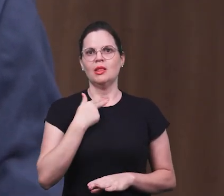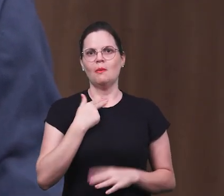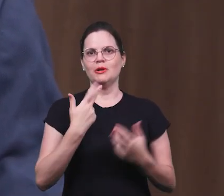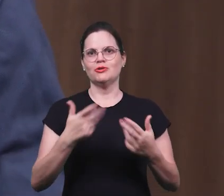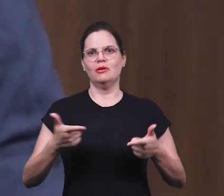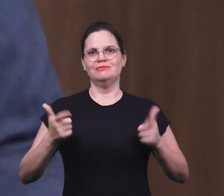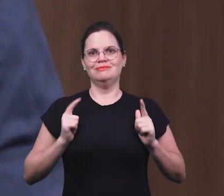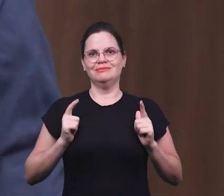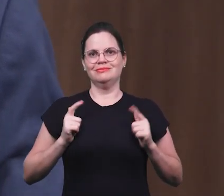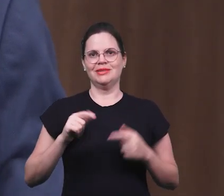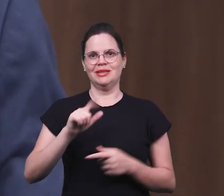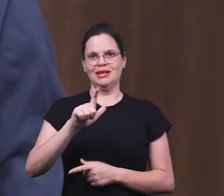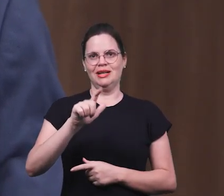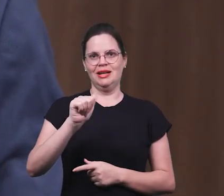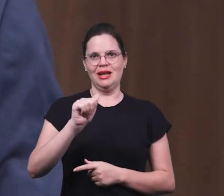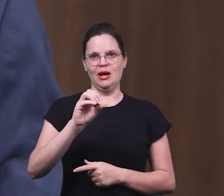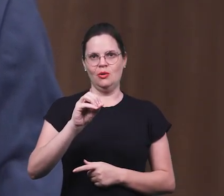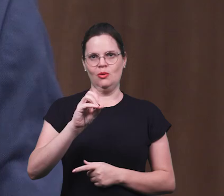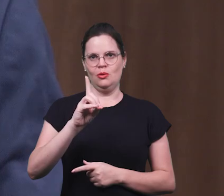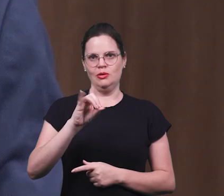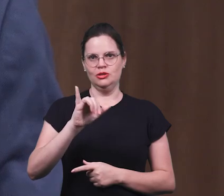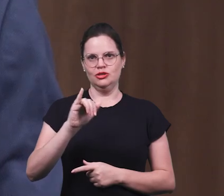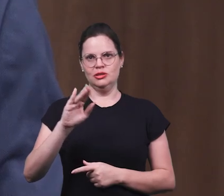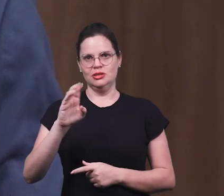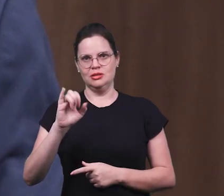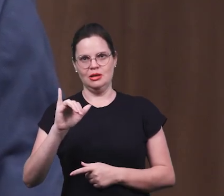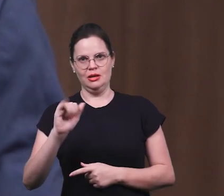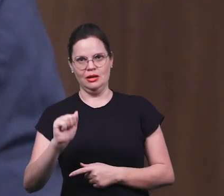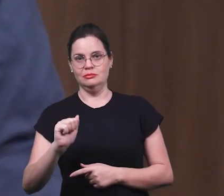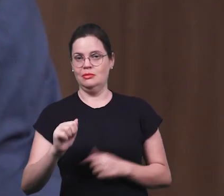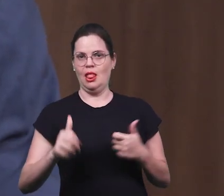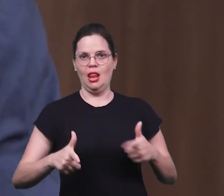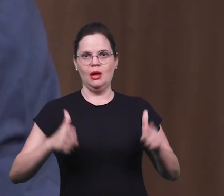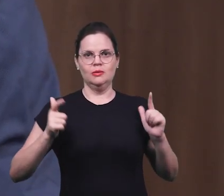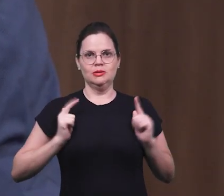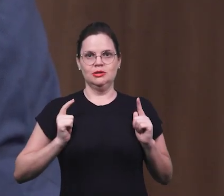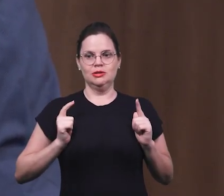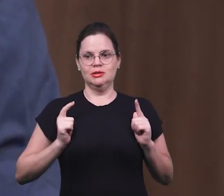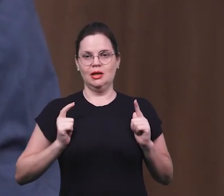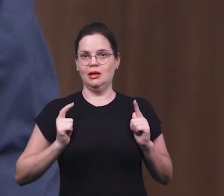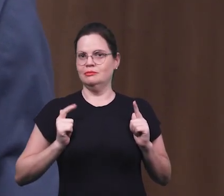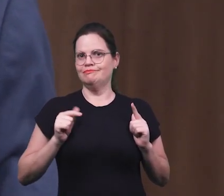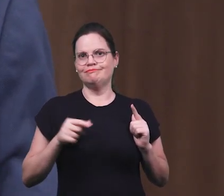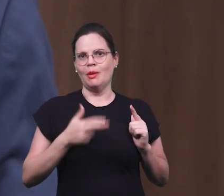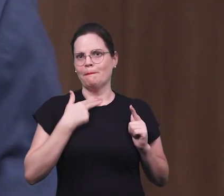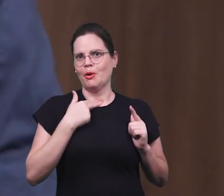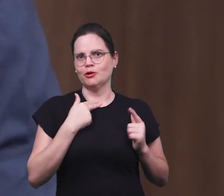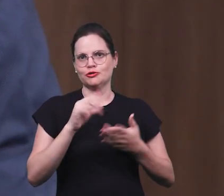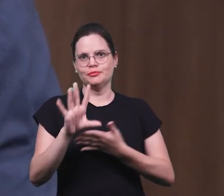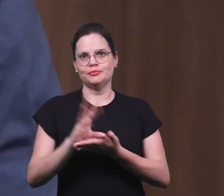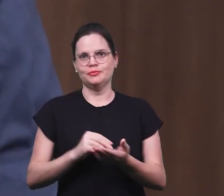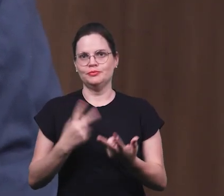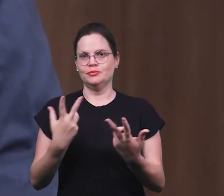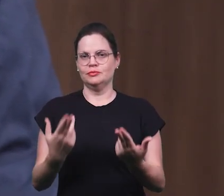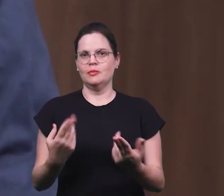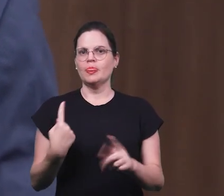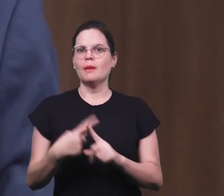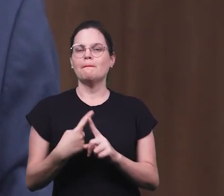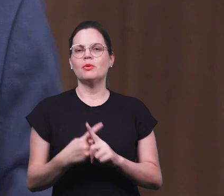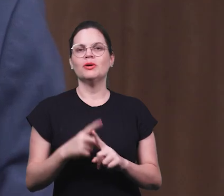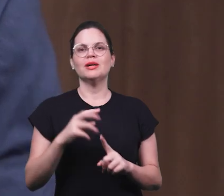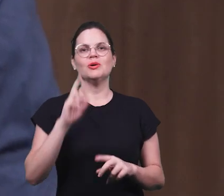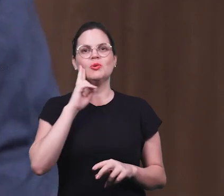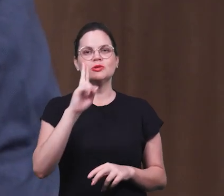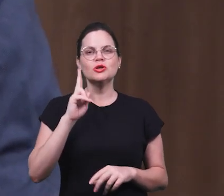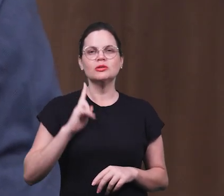Que a Laodiceia é o seguinte, ele reclamou dessas igrejas, você vê que Laodiceia, ele reclamou de algumas igrejas que estavam